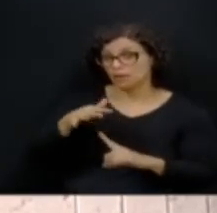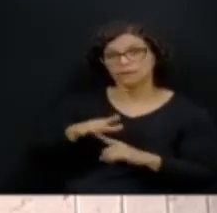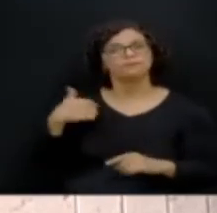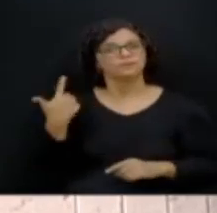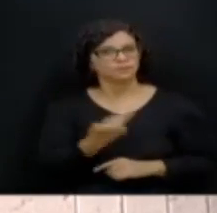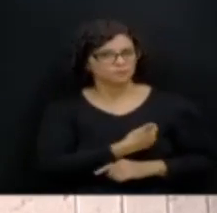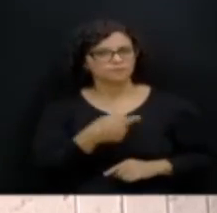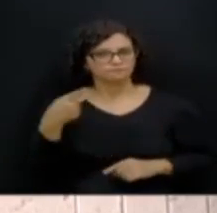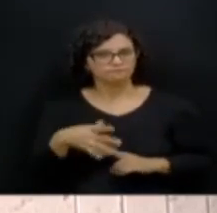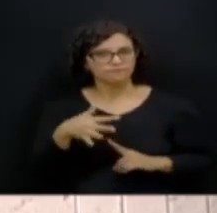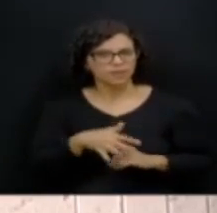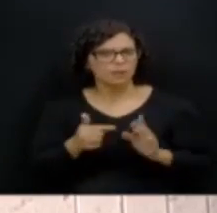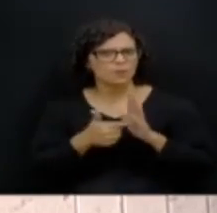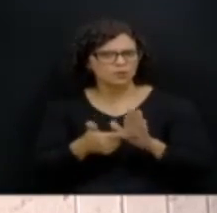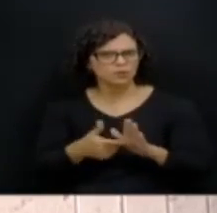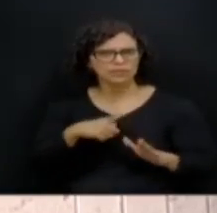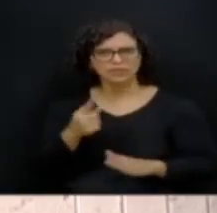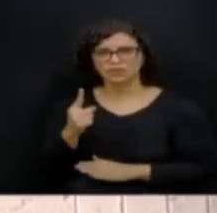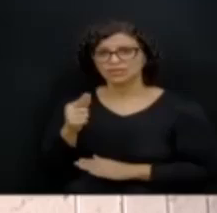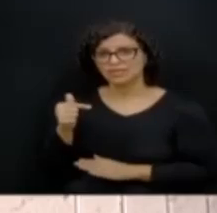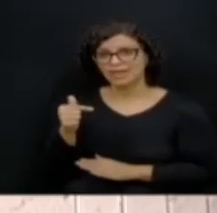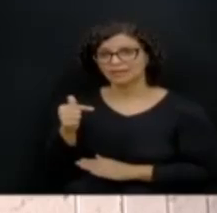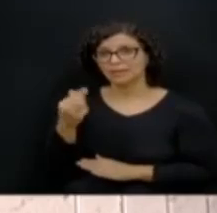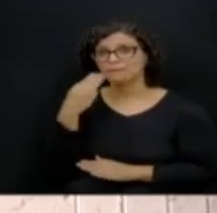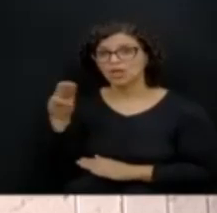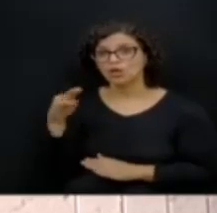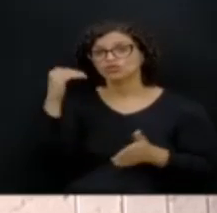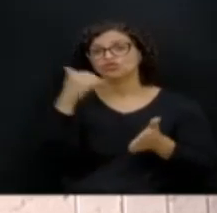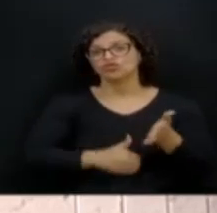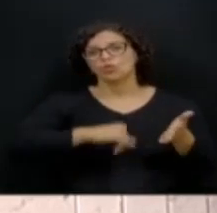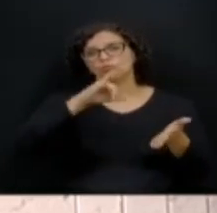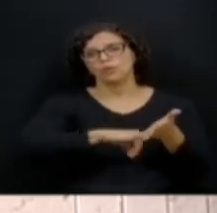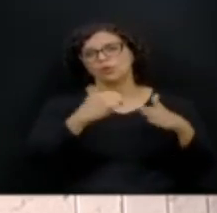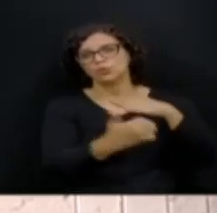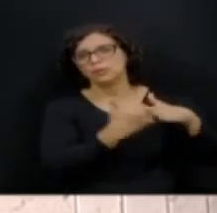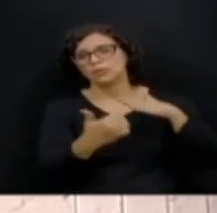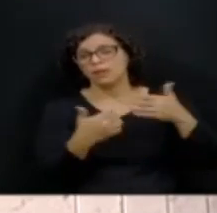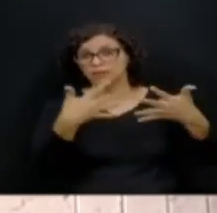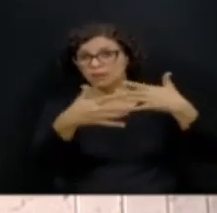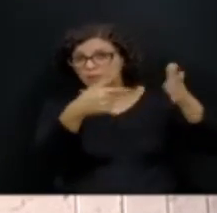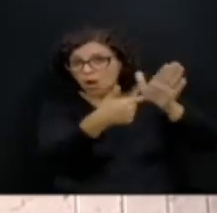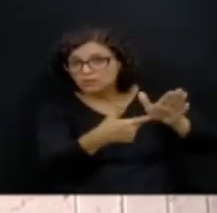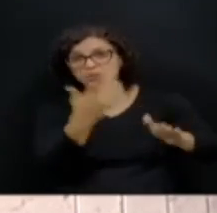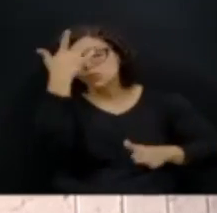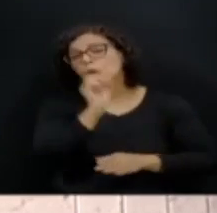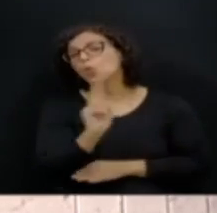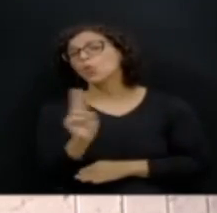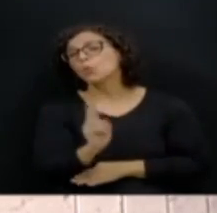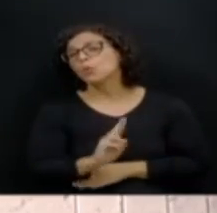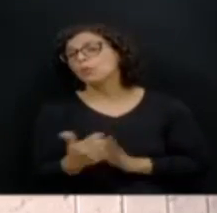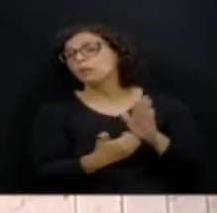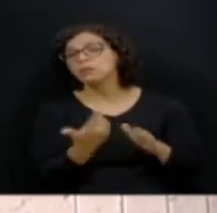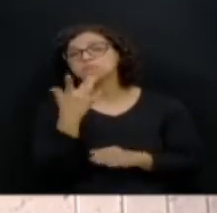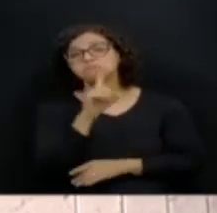é o Estado que apresentou 17 bilhões em renúncias fiscais. E não tem transparência também, porque a gente nem sabe